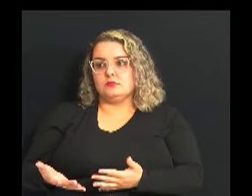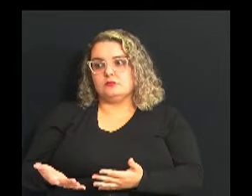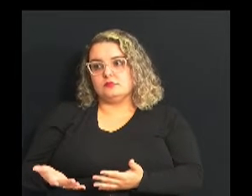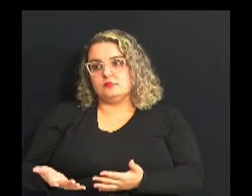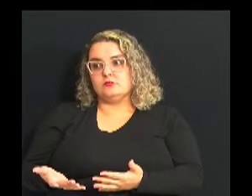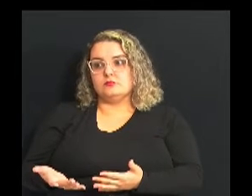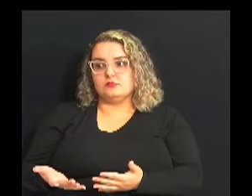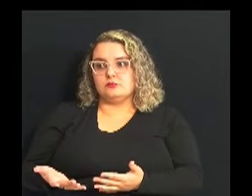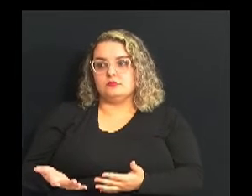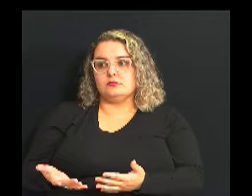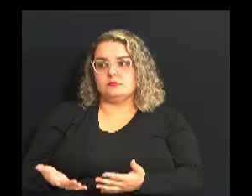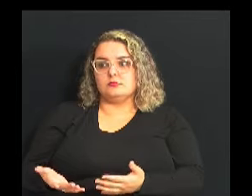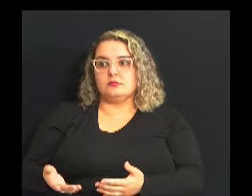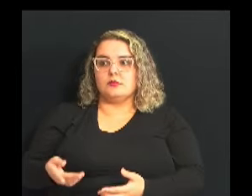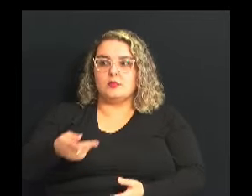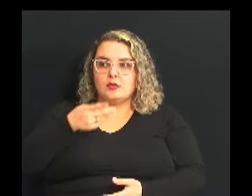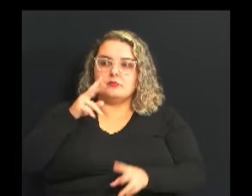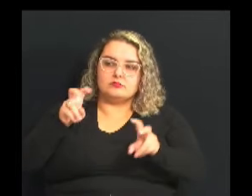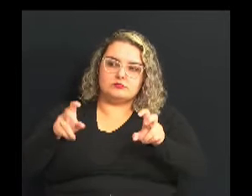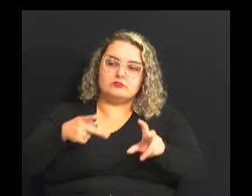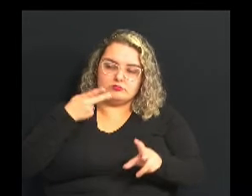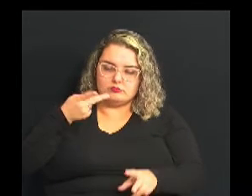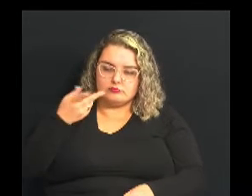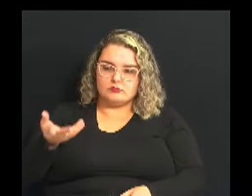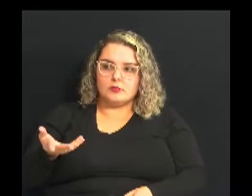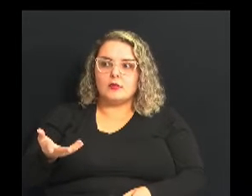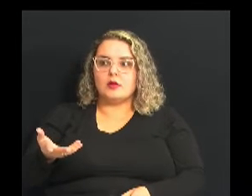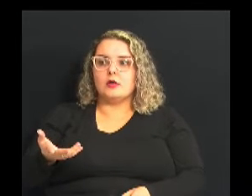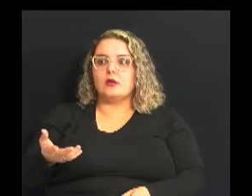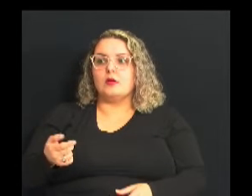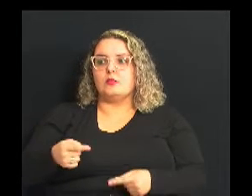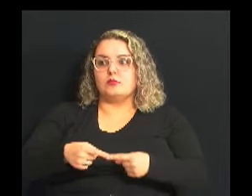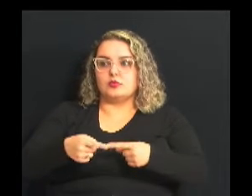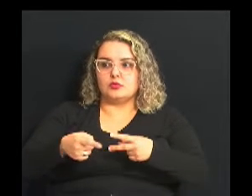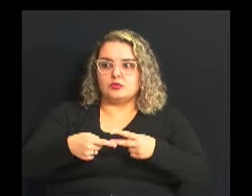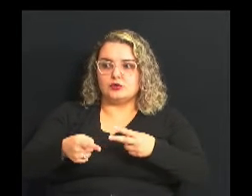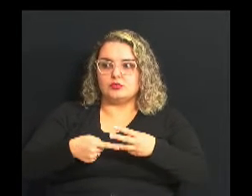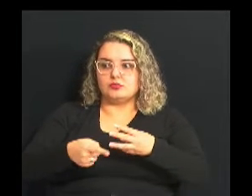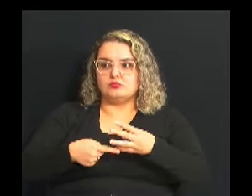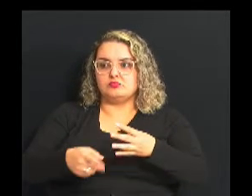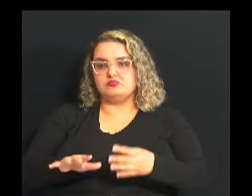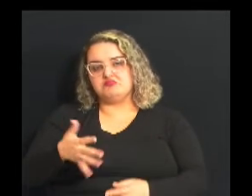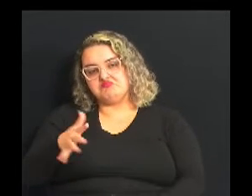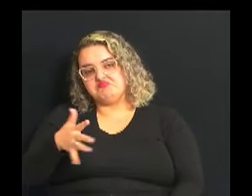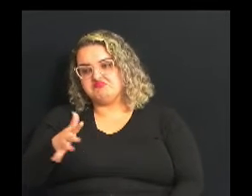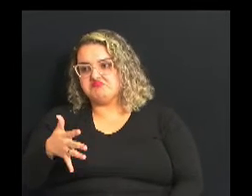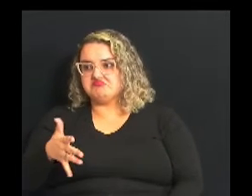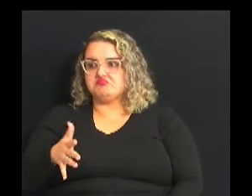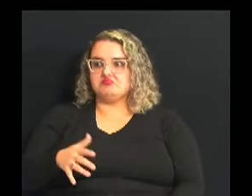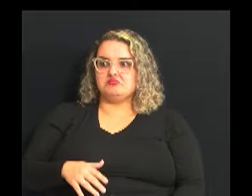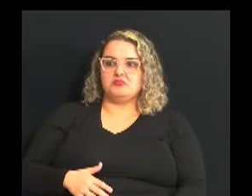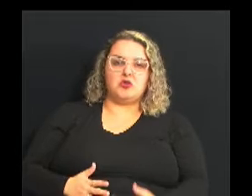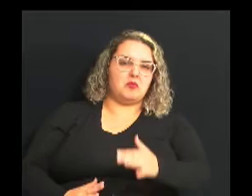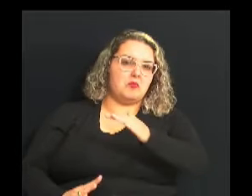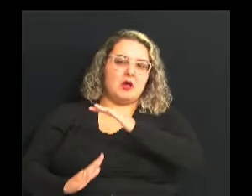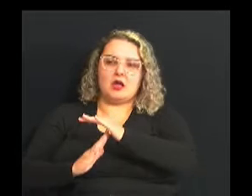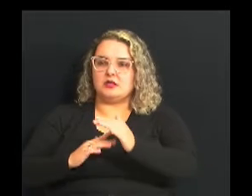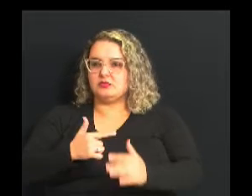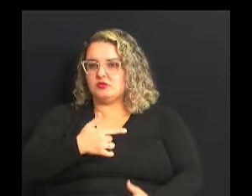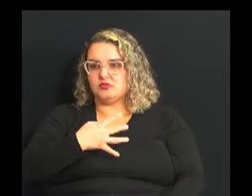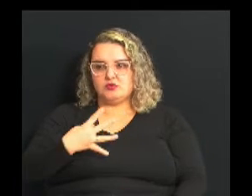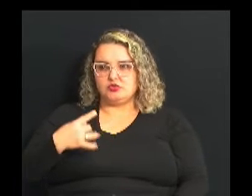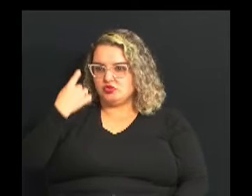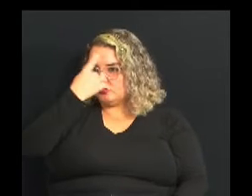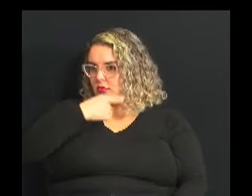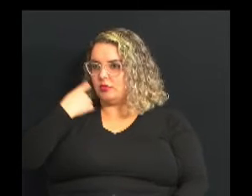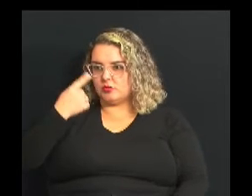em termos gerais, falar assim, é uma produção que por semana ela tinha ali as suas, sei lá, no máximo 24 horas por semana